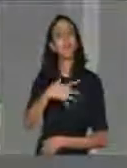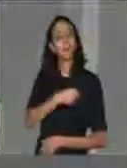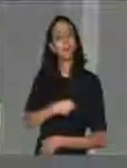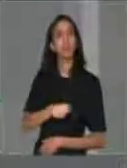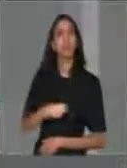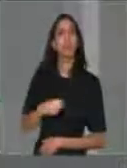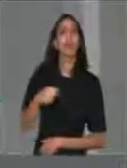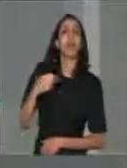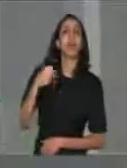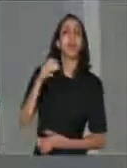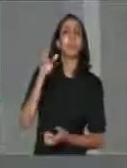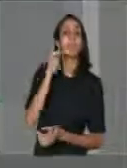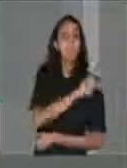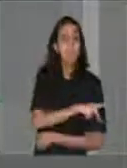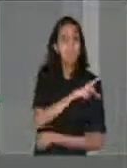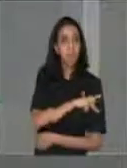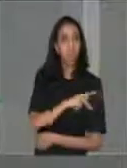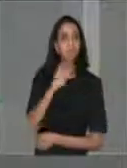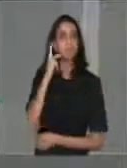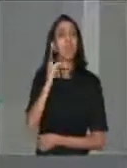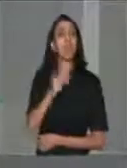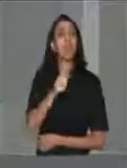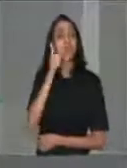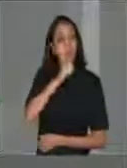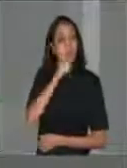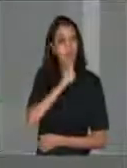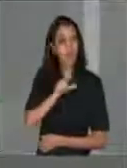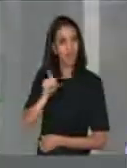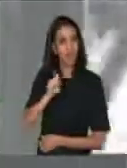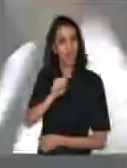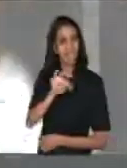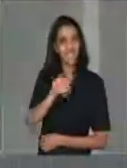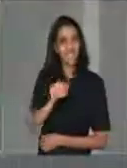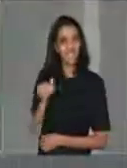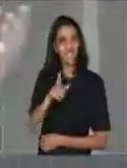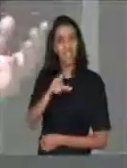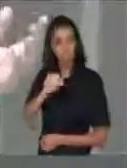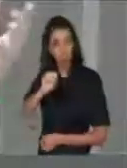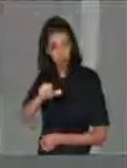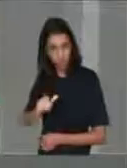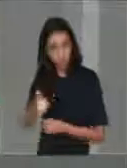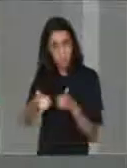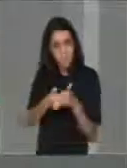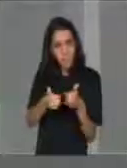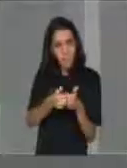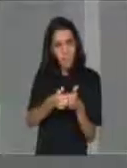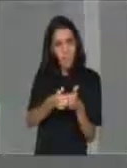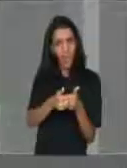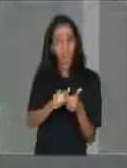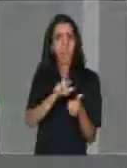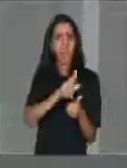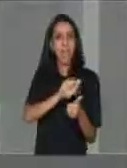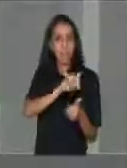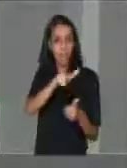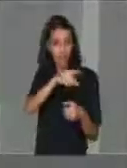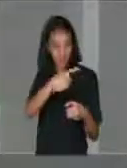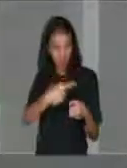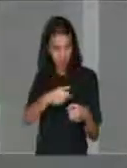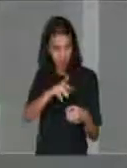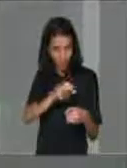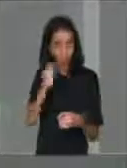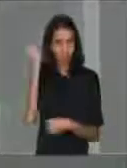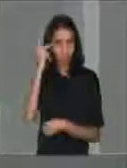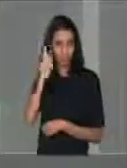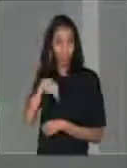uma paulista de Santa Rosa do Viterbo, uma pequena cidade próxima de Ribeirão Preto, e